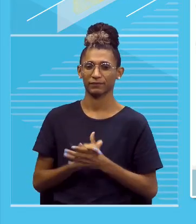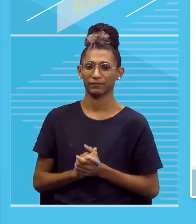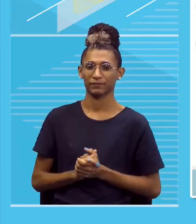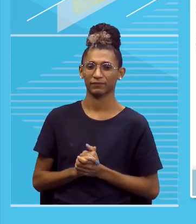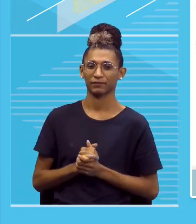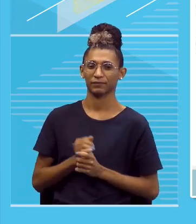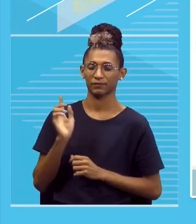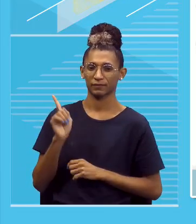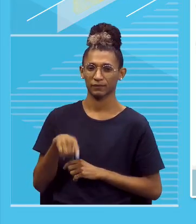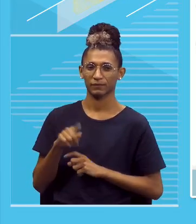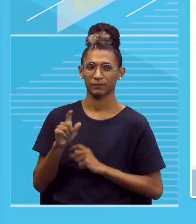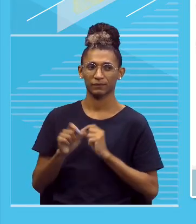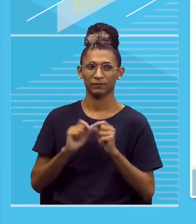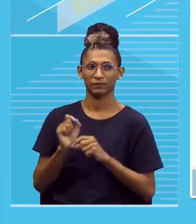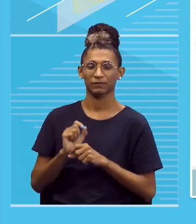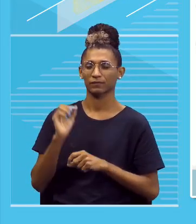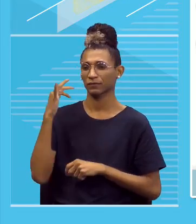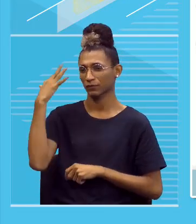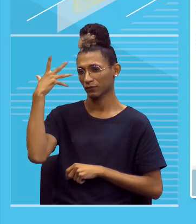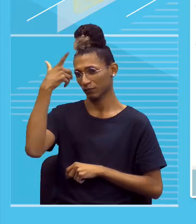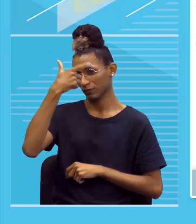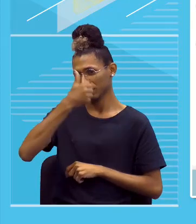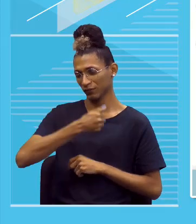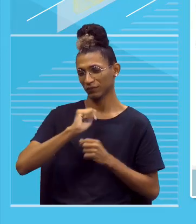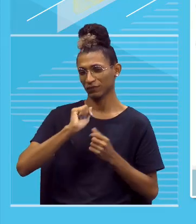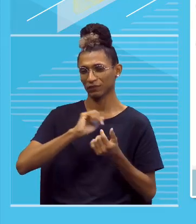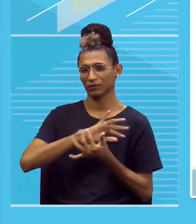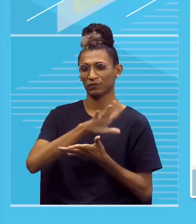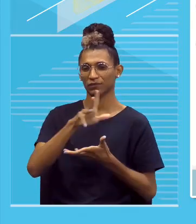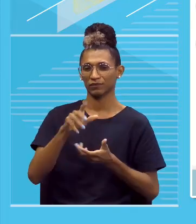é um dos mais lindos do mundo